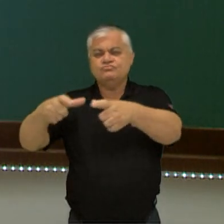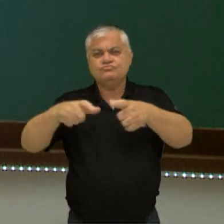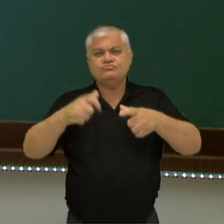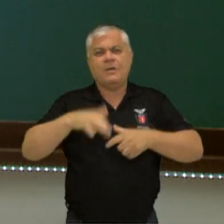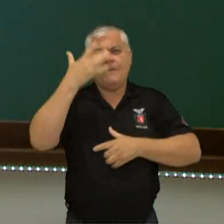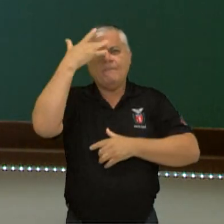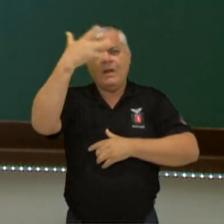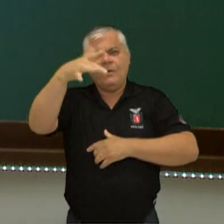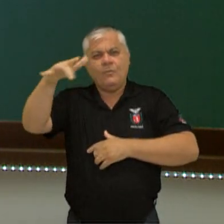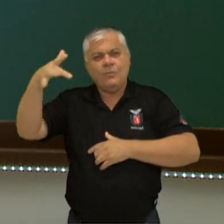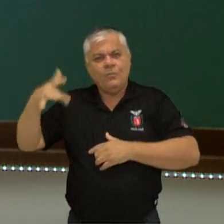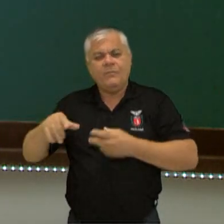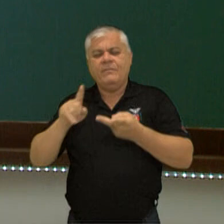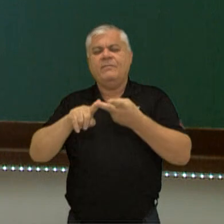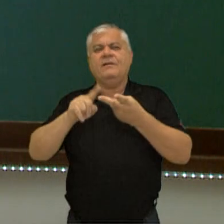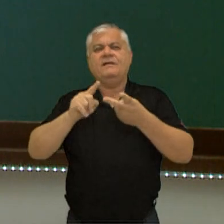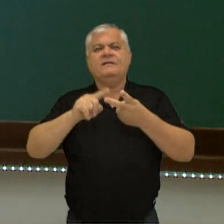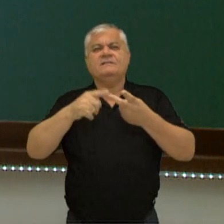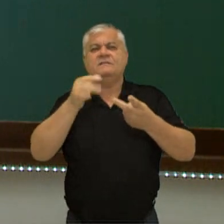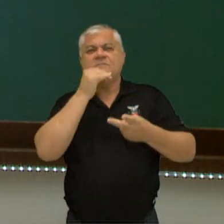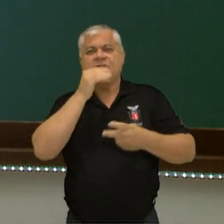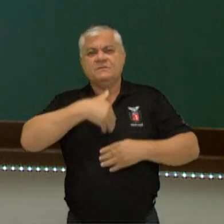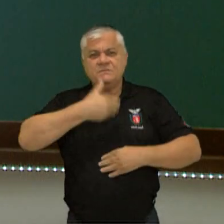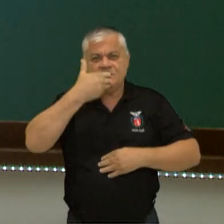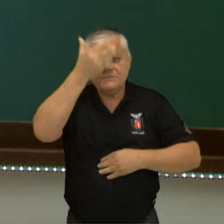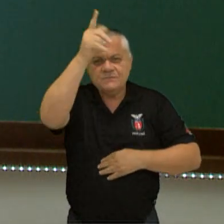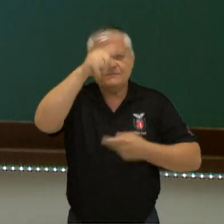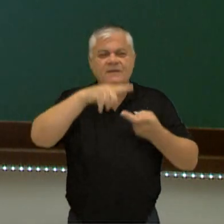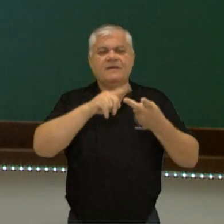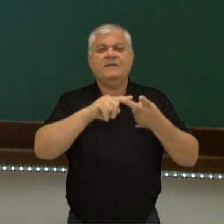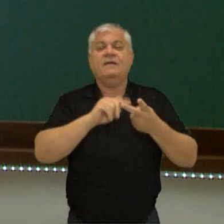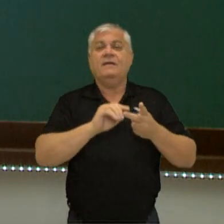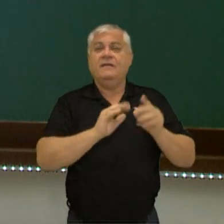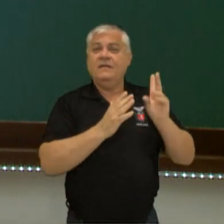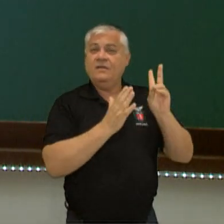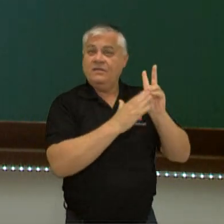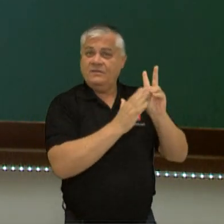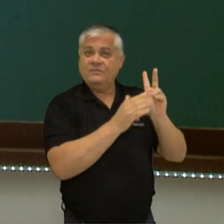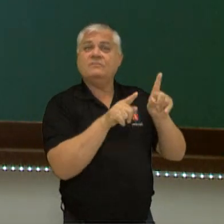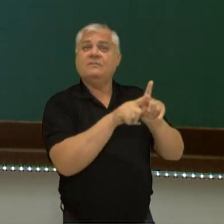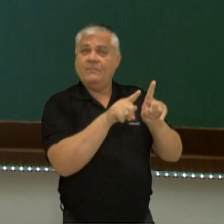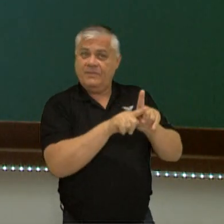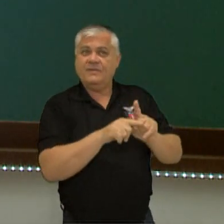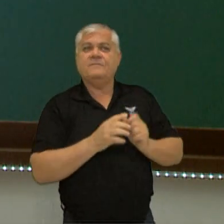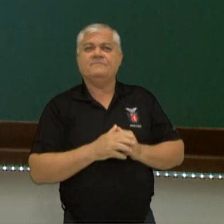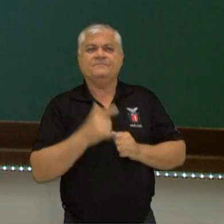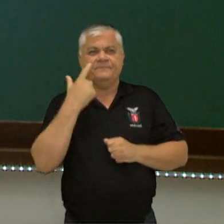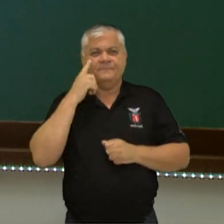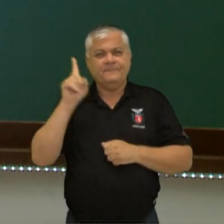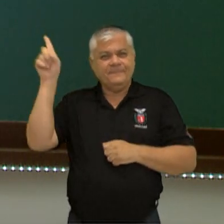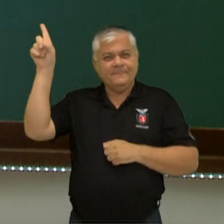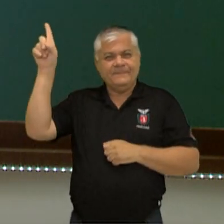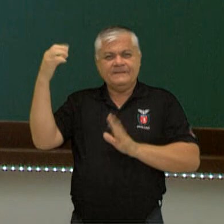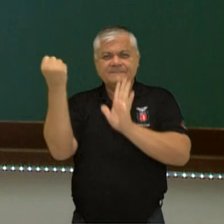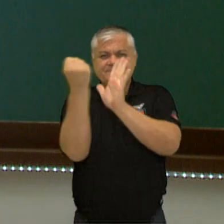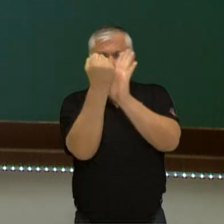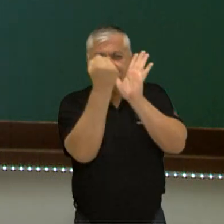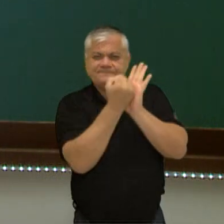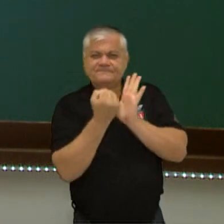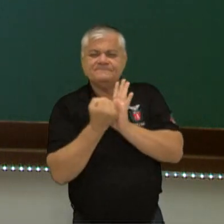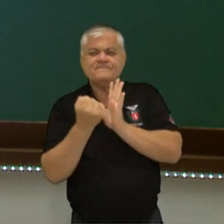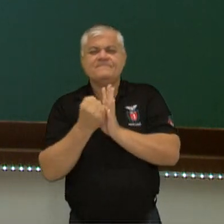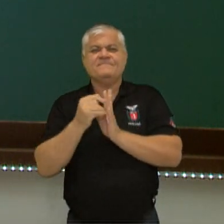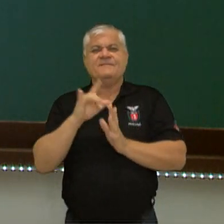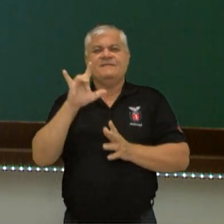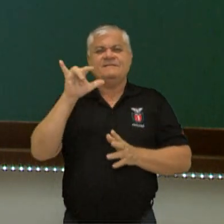mesquitas, sinagogas, enfim, inclusive os indígenas. Então você tem Facebook, Twitter,